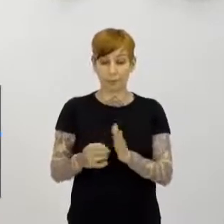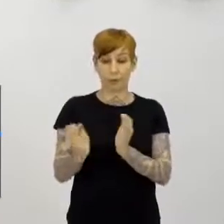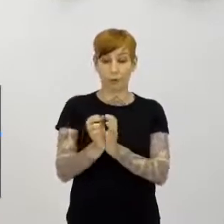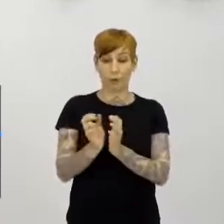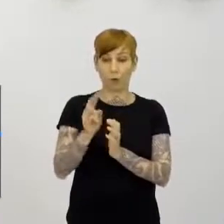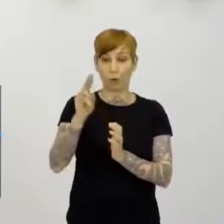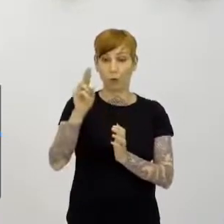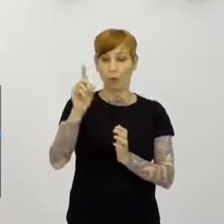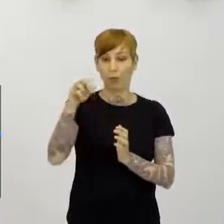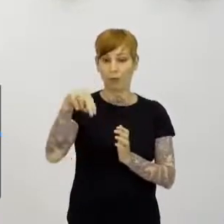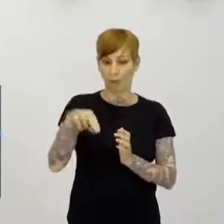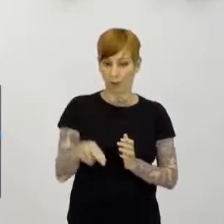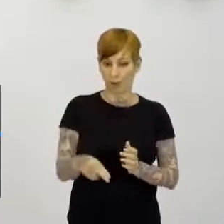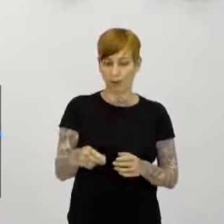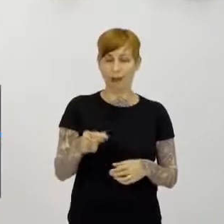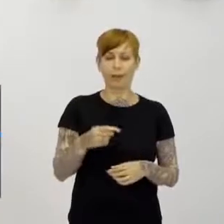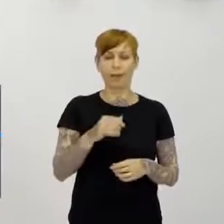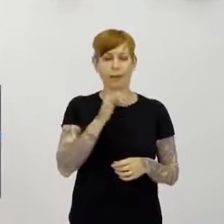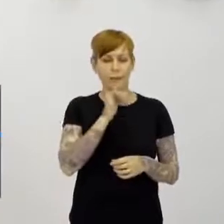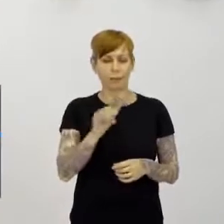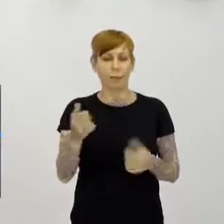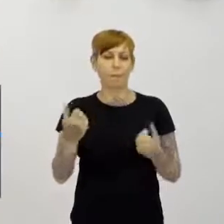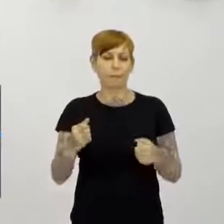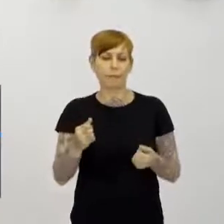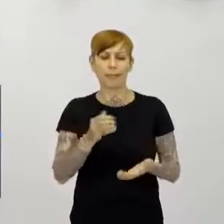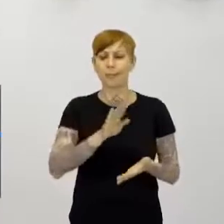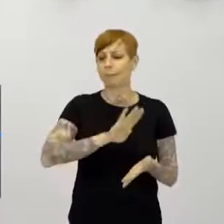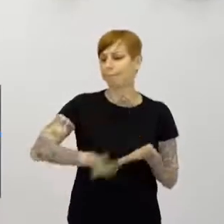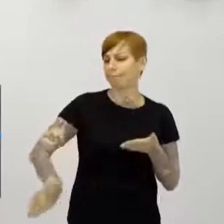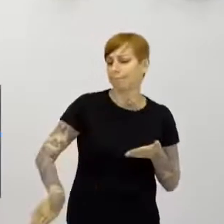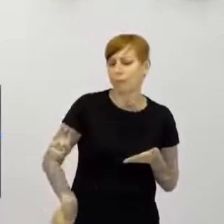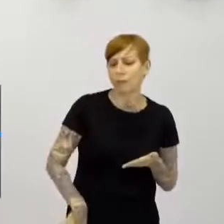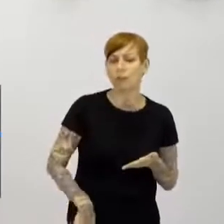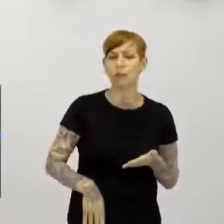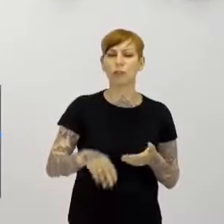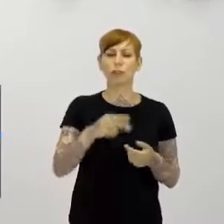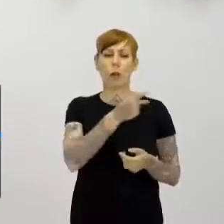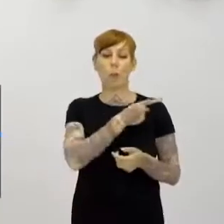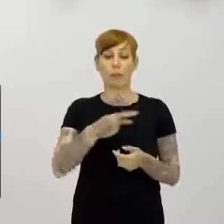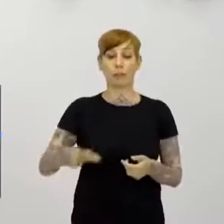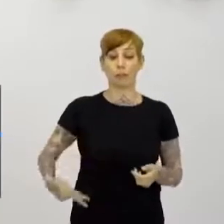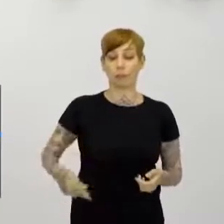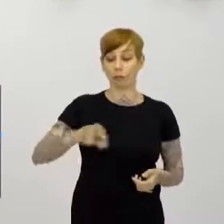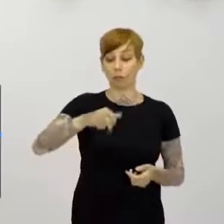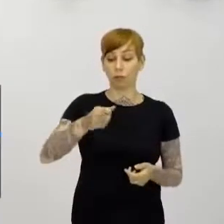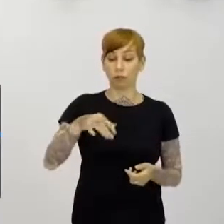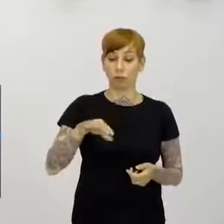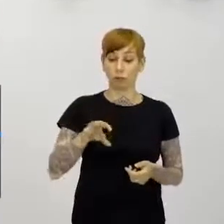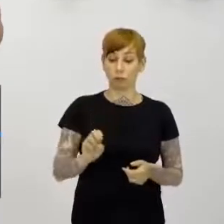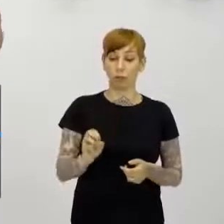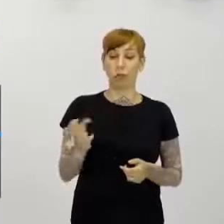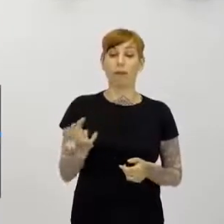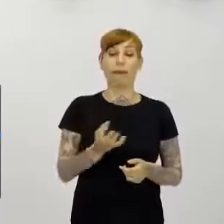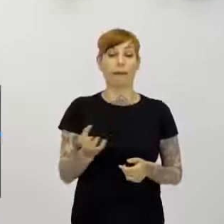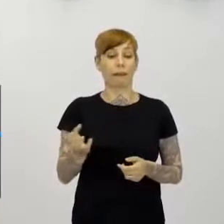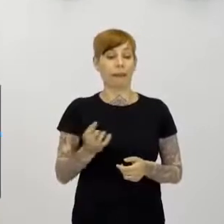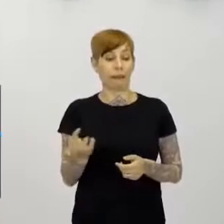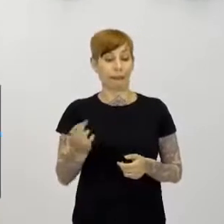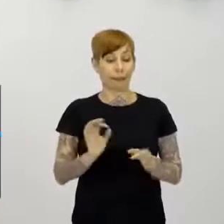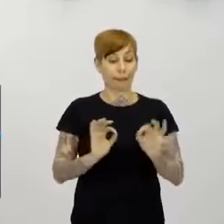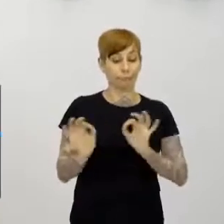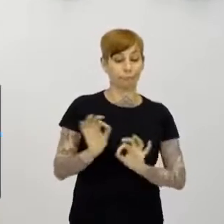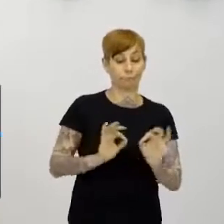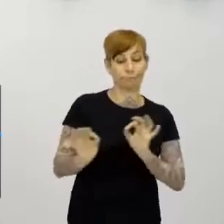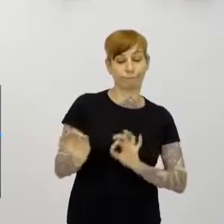precisamos retirar Jânio Quadros. Ele está fazendo um golpe. Isso que ele está